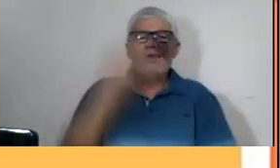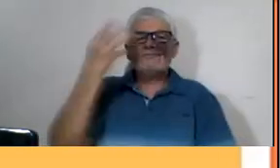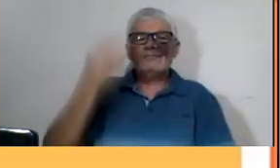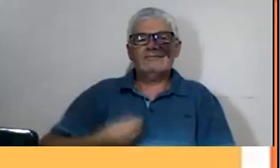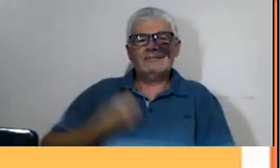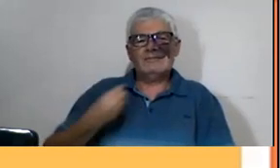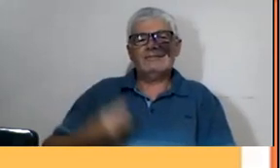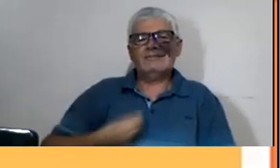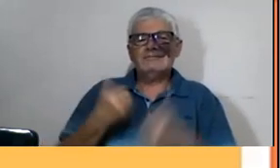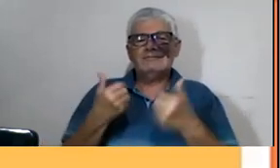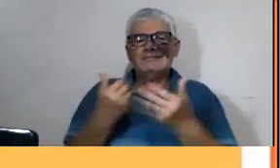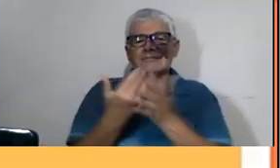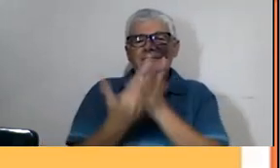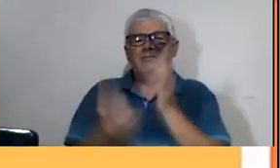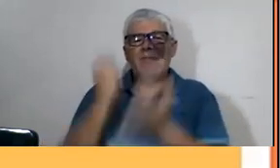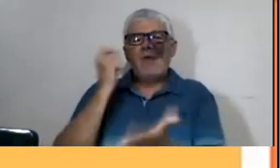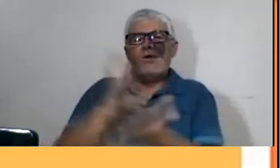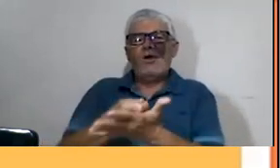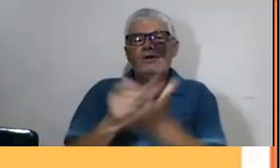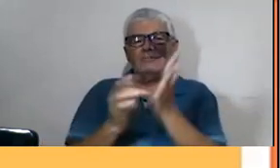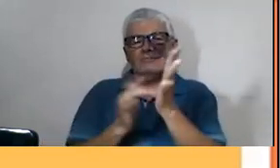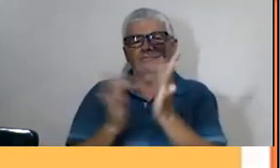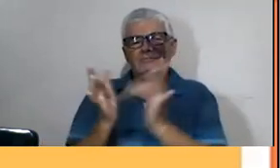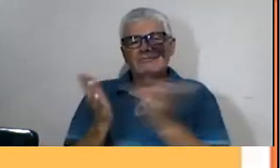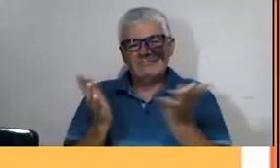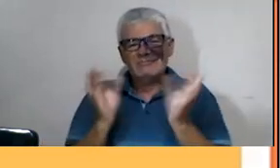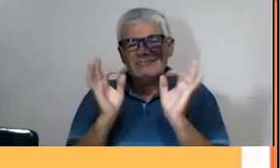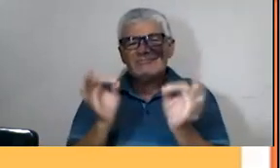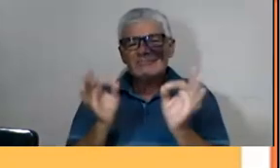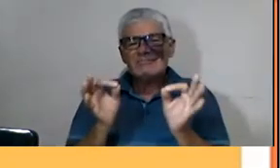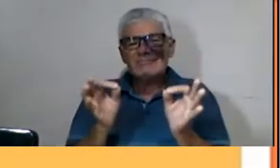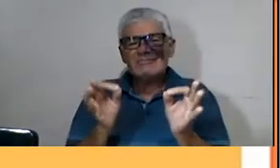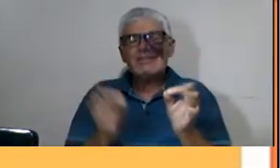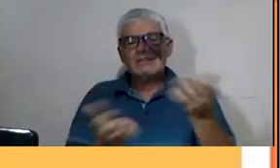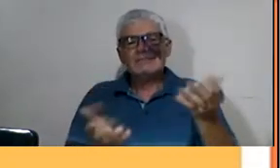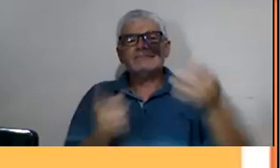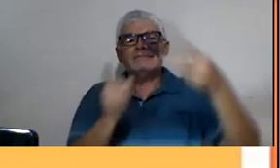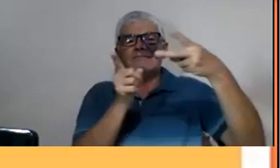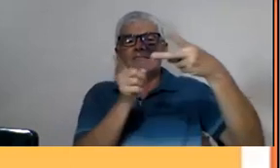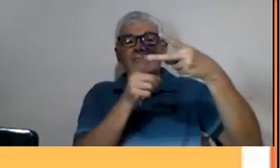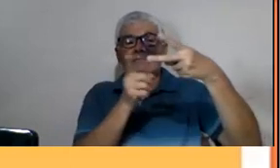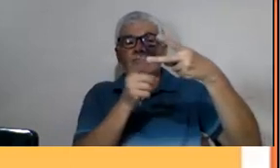saiu com uma turma grande lá e foi para Jerusalém, para a reconstrução do templo.